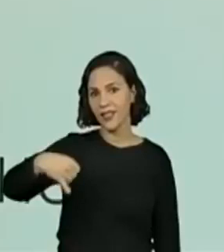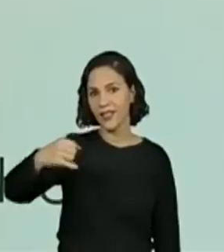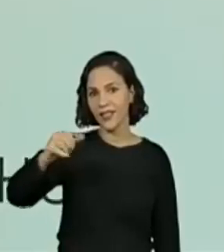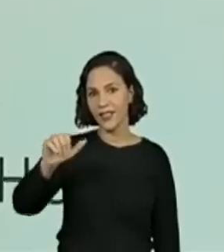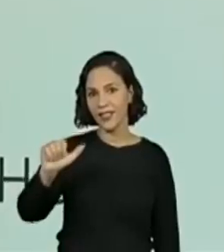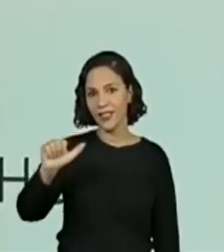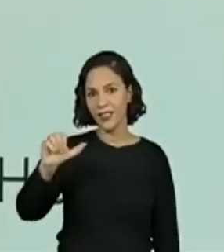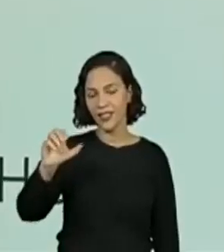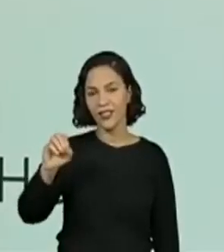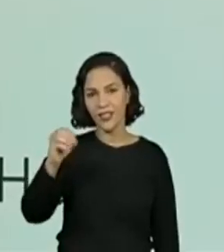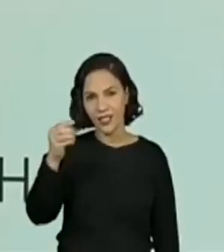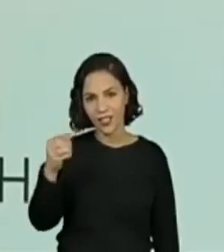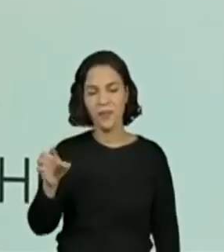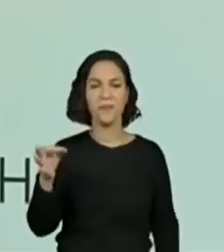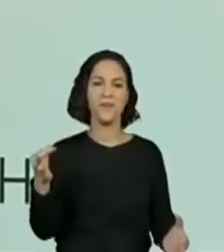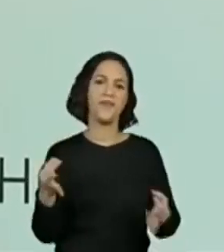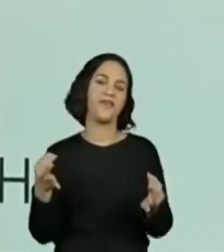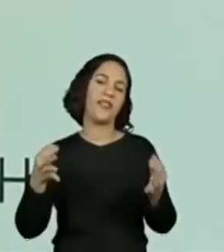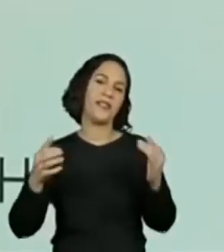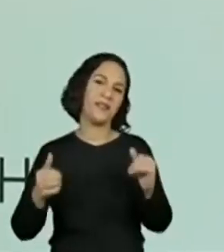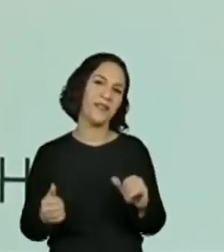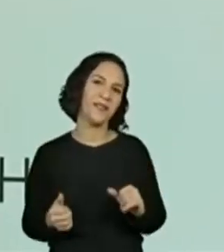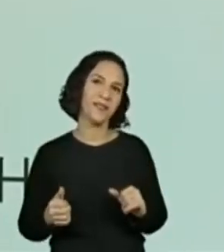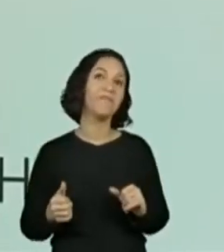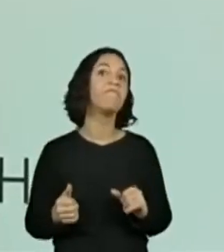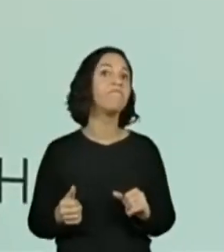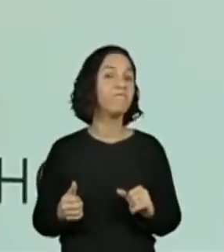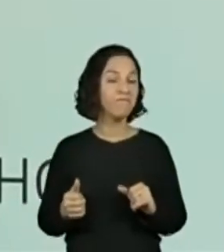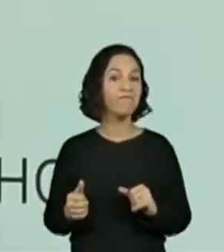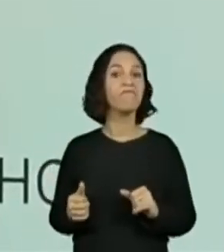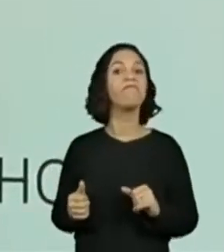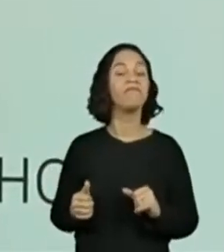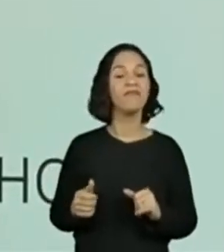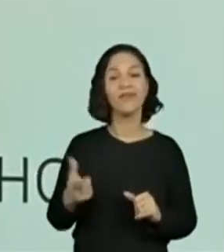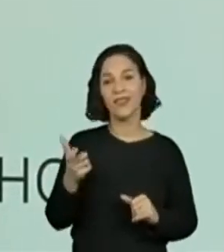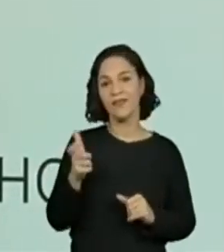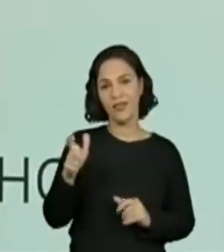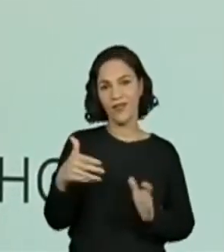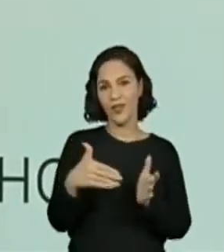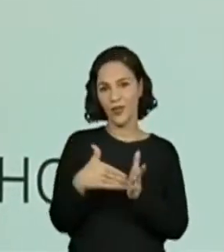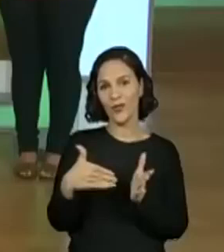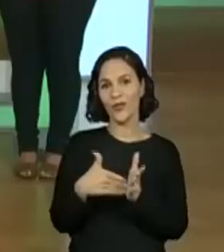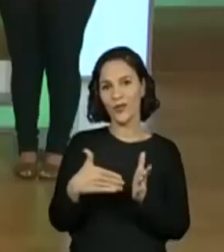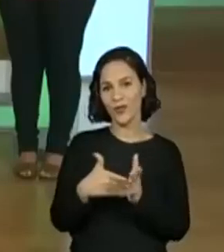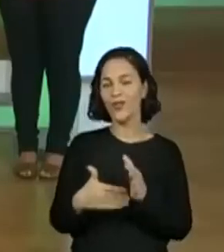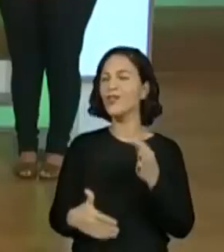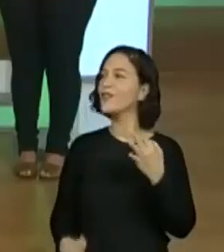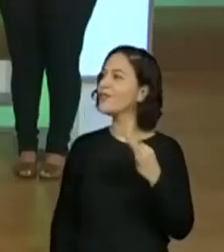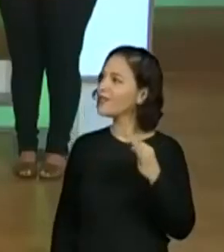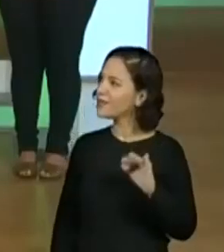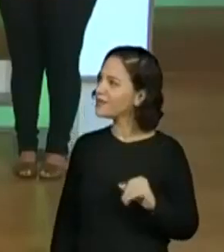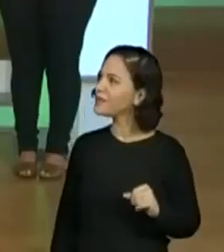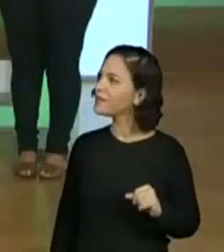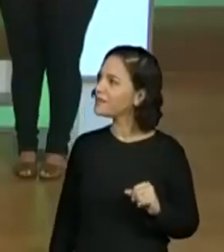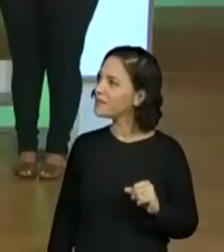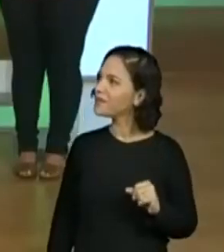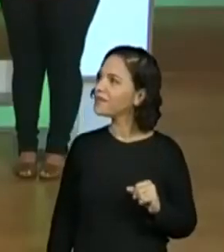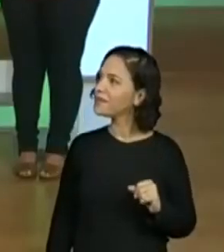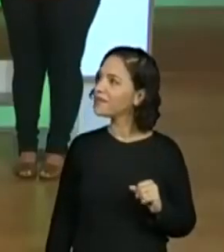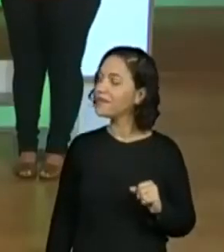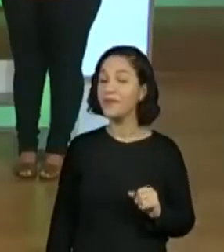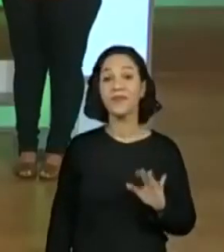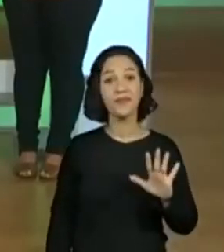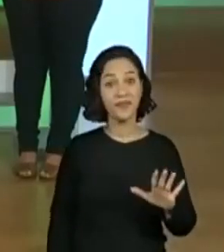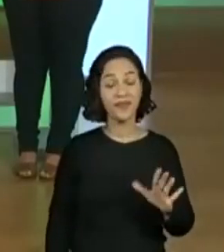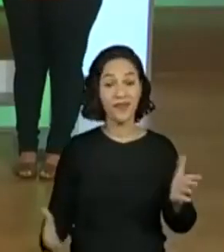Perfeito. Olha lá, termina com ão. Ótimo. Estou falando arroz que é a última palavra dessas três, arroz com feijão.